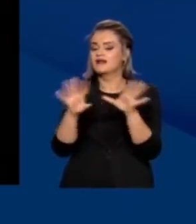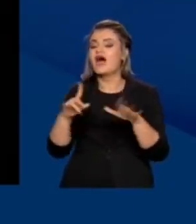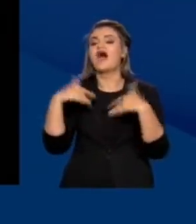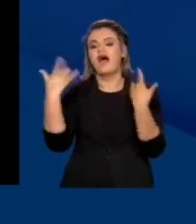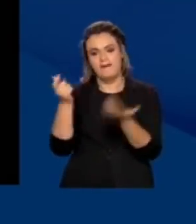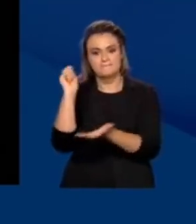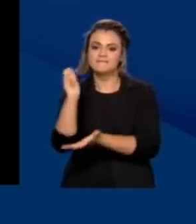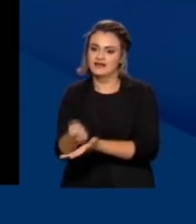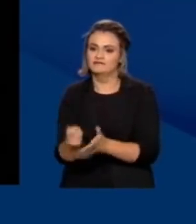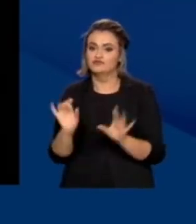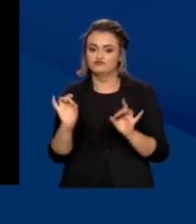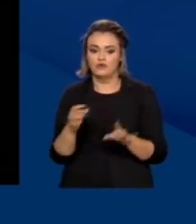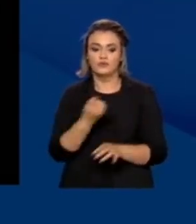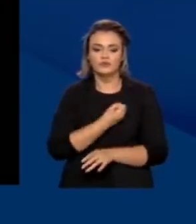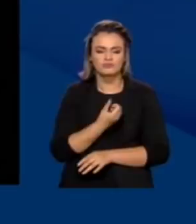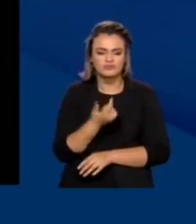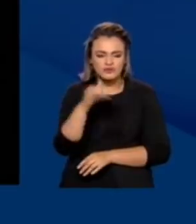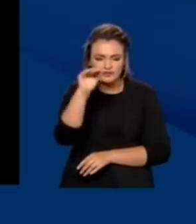conforme o item